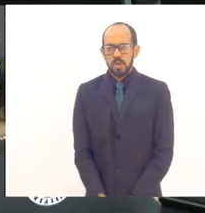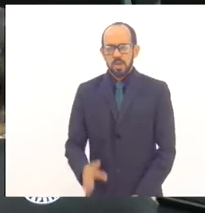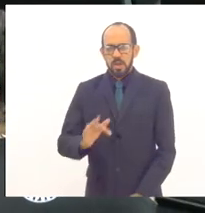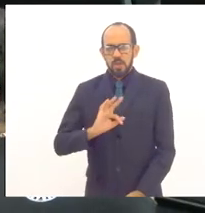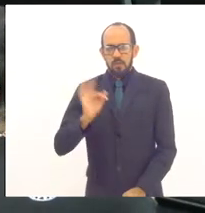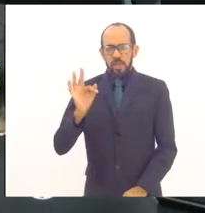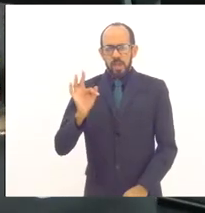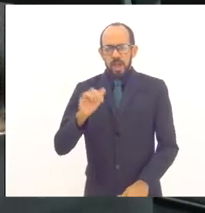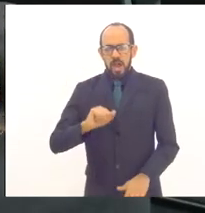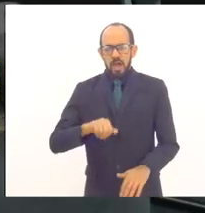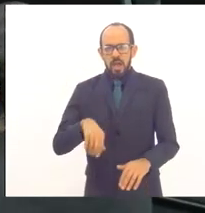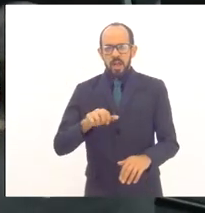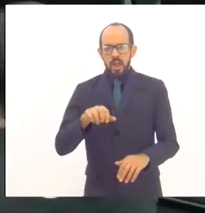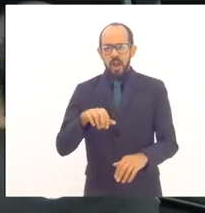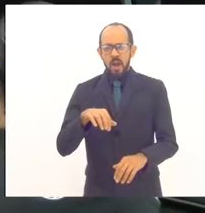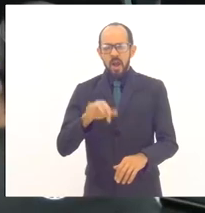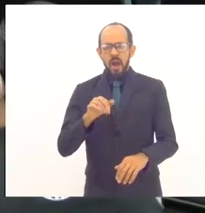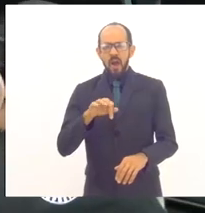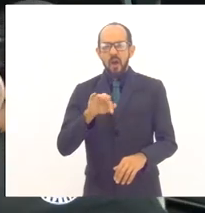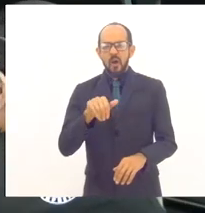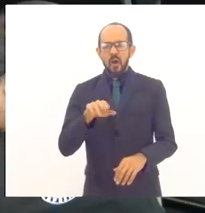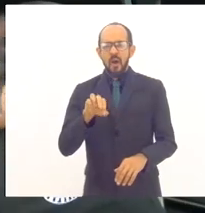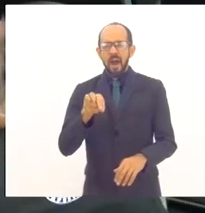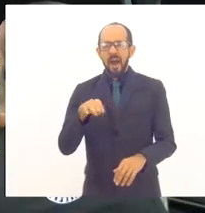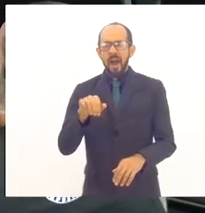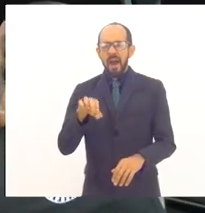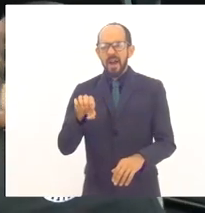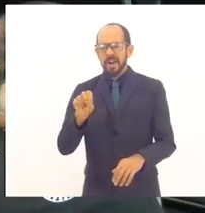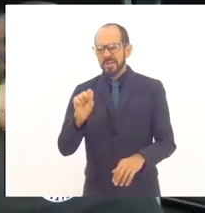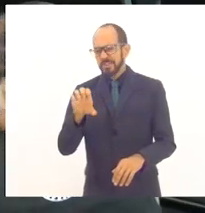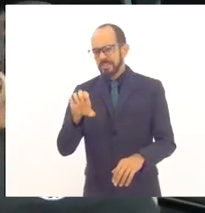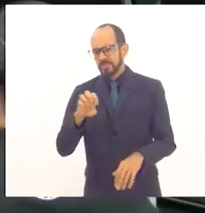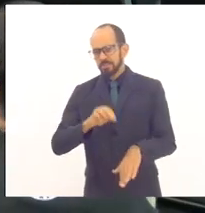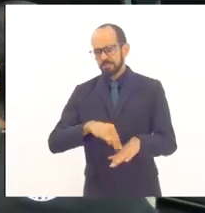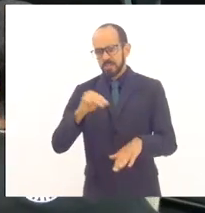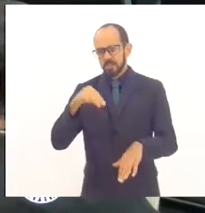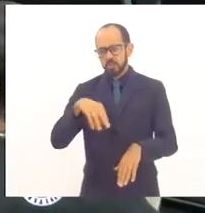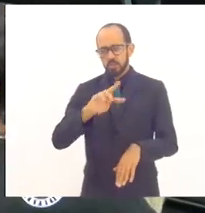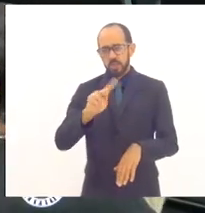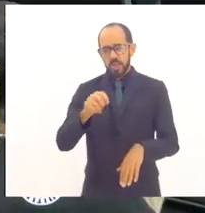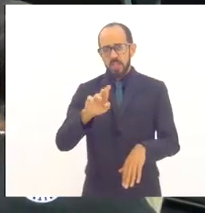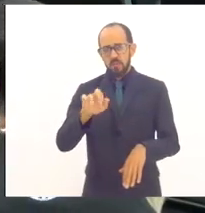Federação Fluminense, Mestre Everaldo Lima.